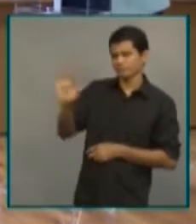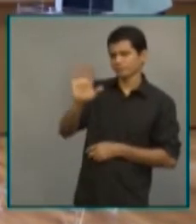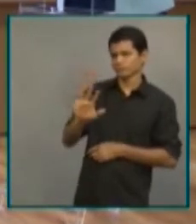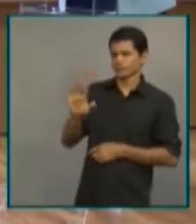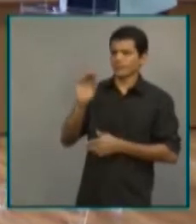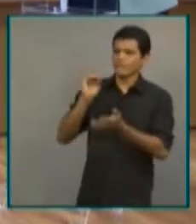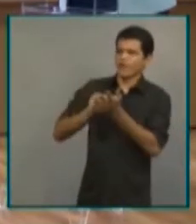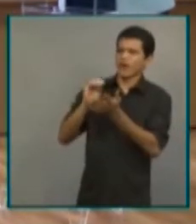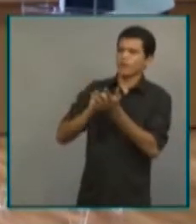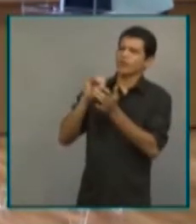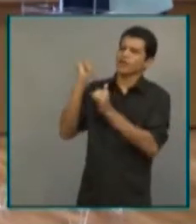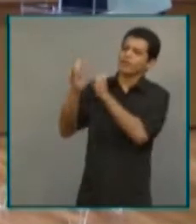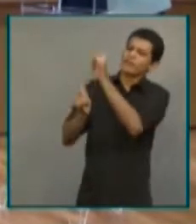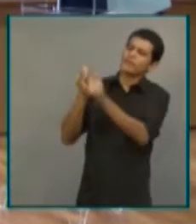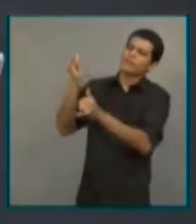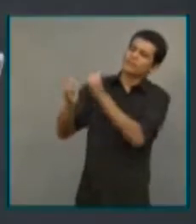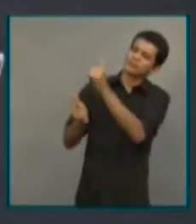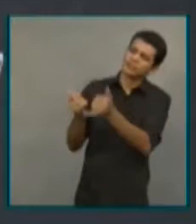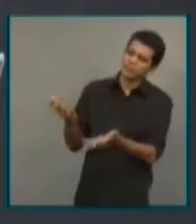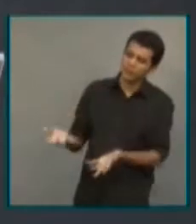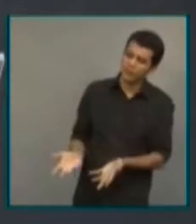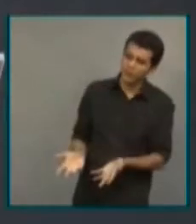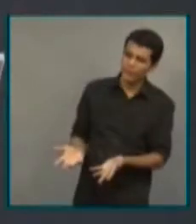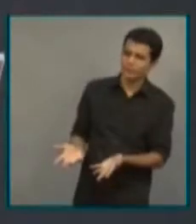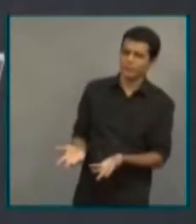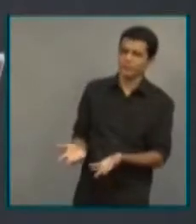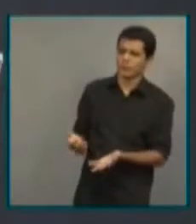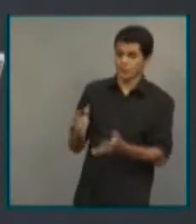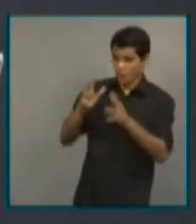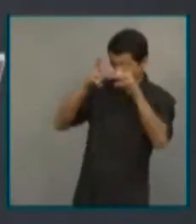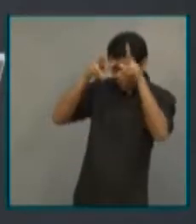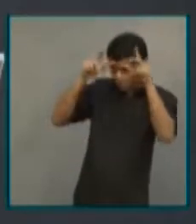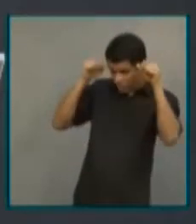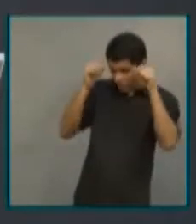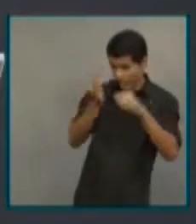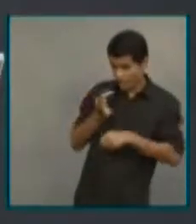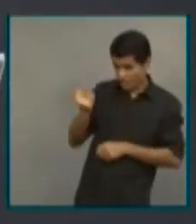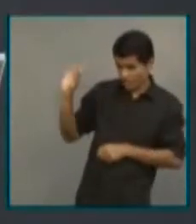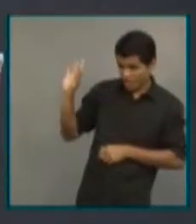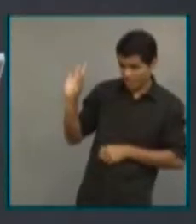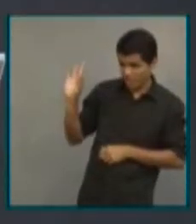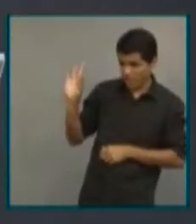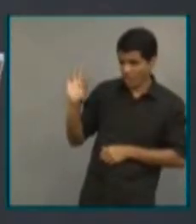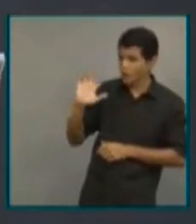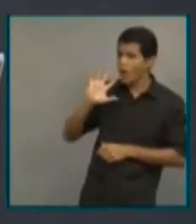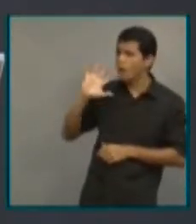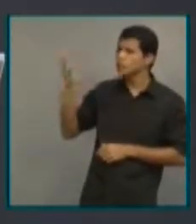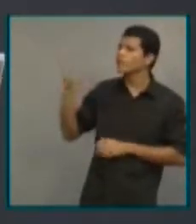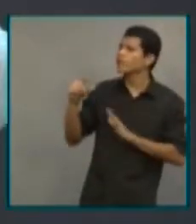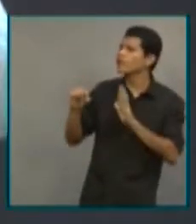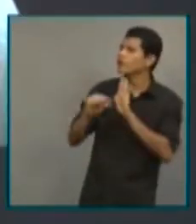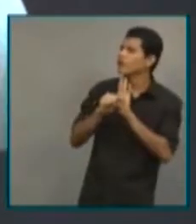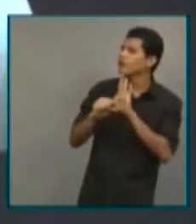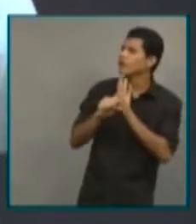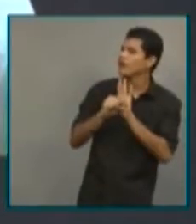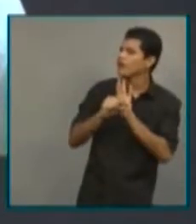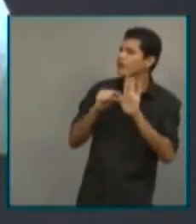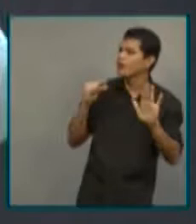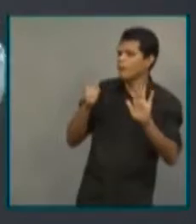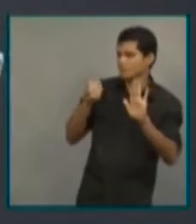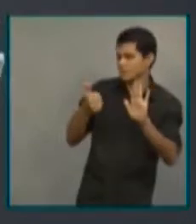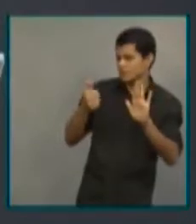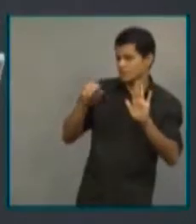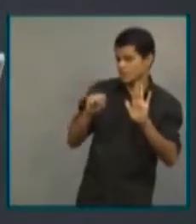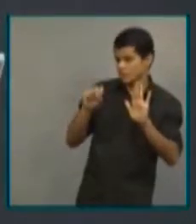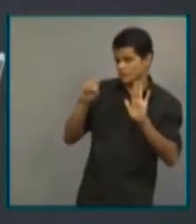a última decisão do Conselho Federal, que editou o provimento 185 no dia 13 de